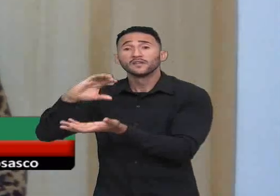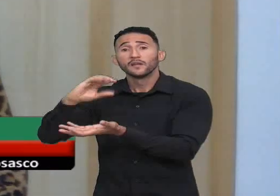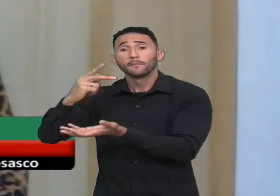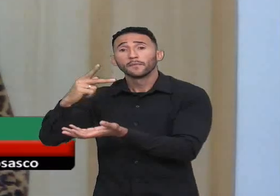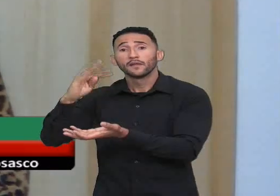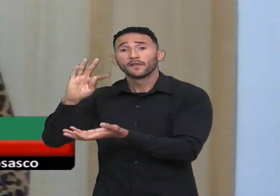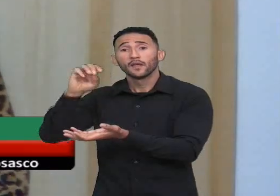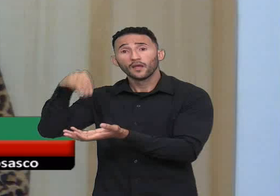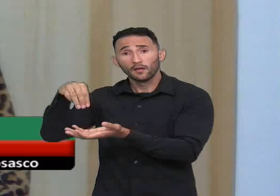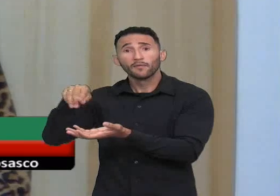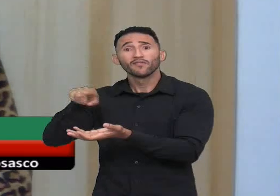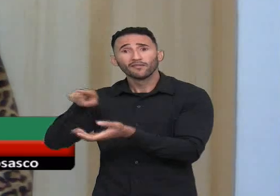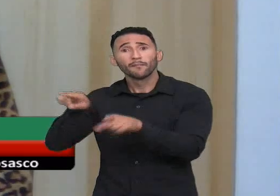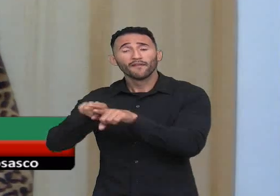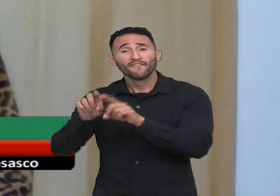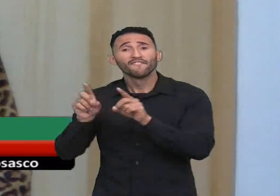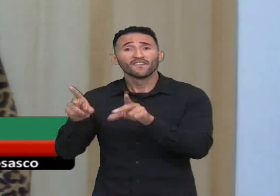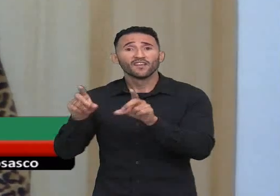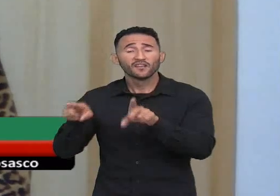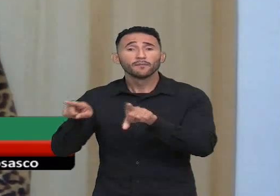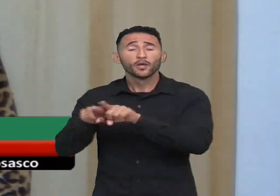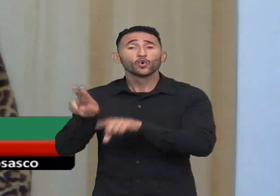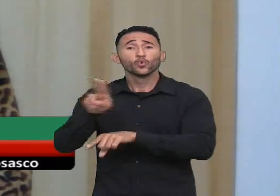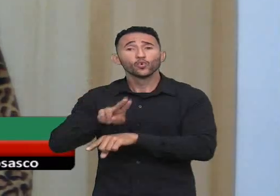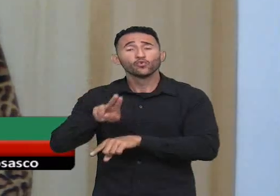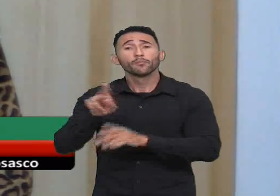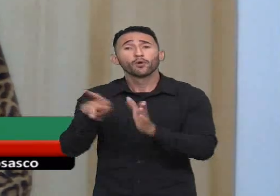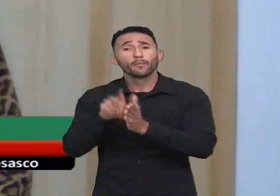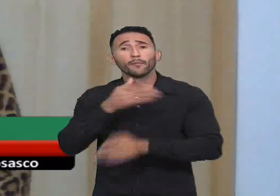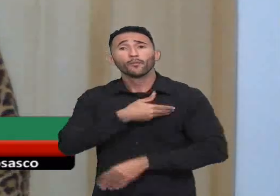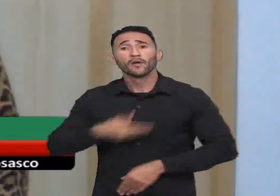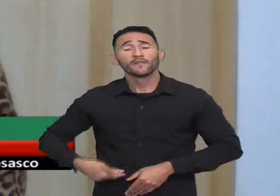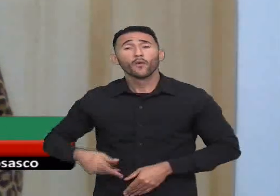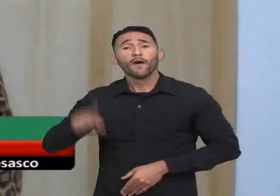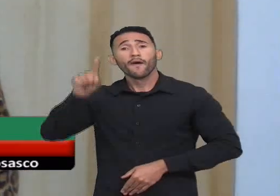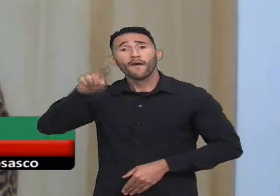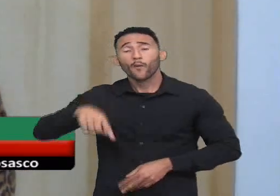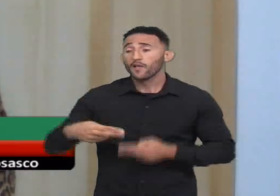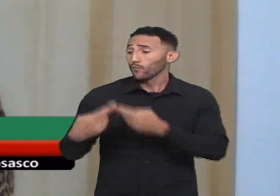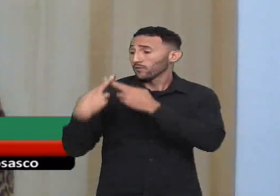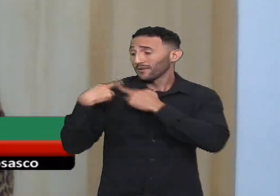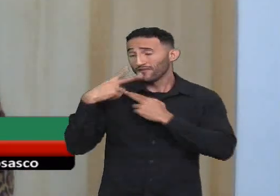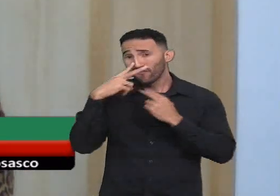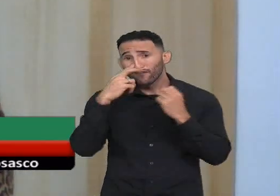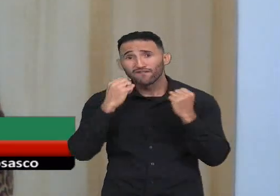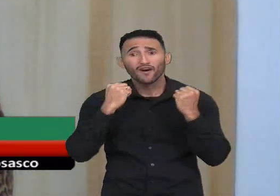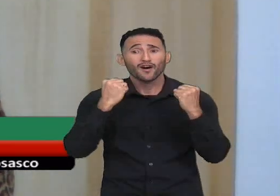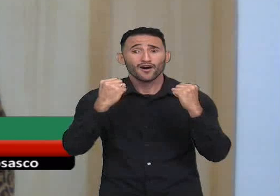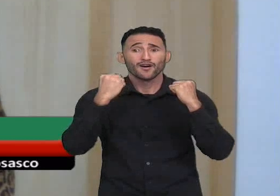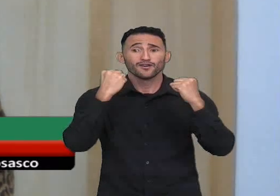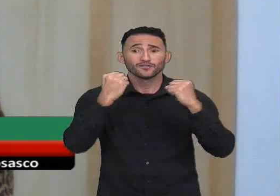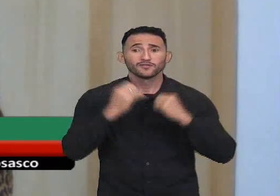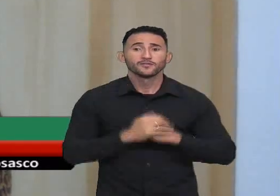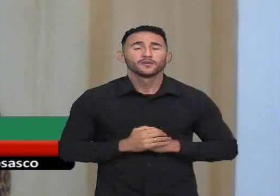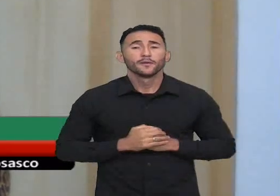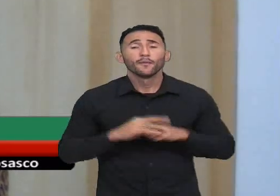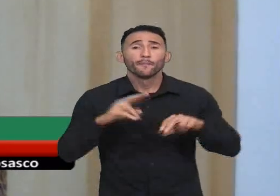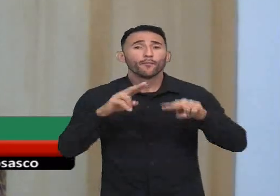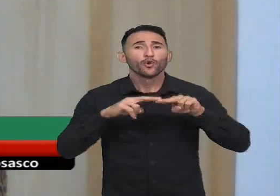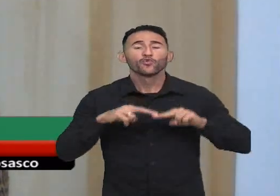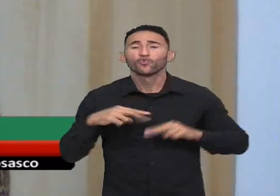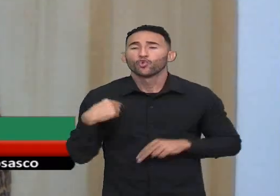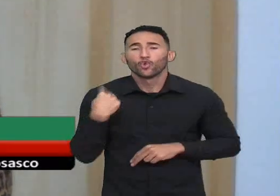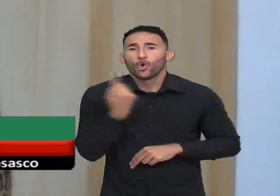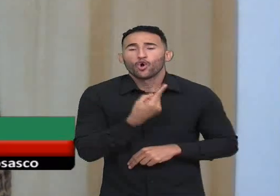são de uso público, que é uma responsabilidade muito grande, né? E a gente não pode